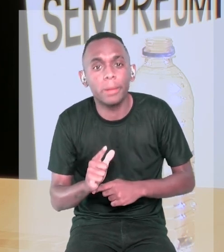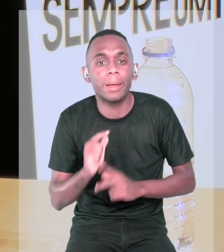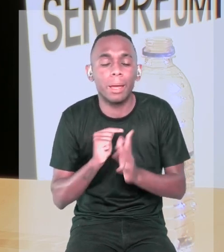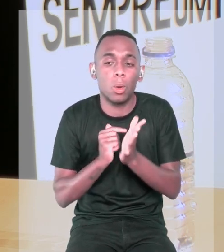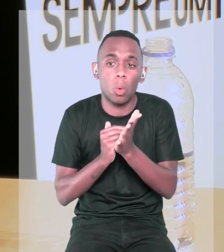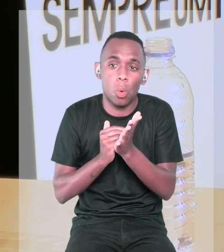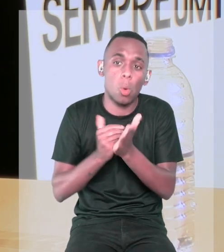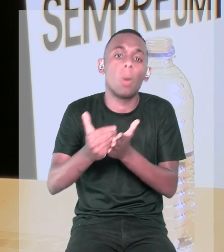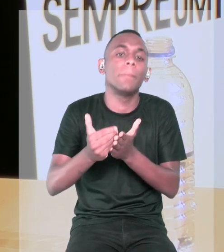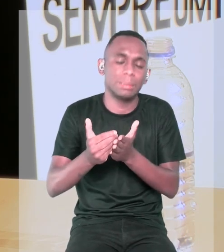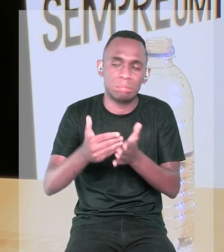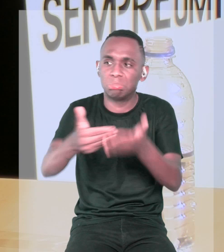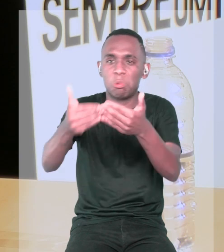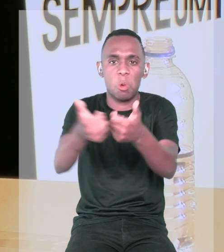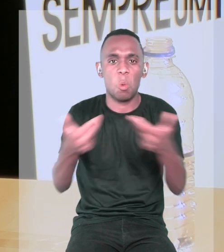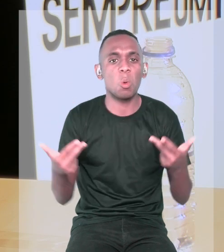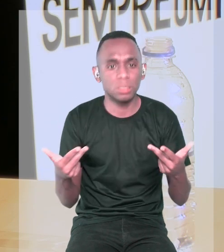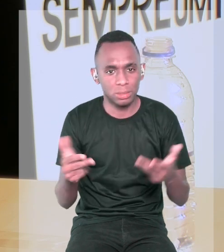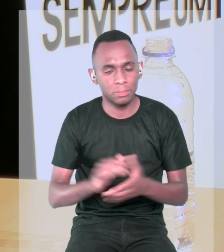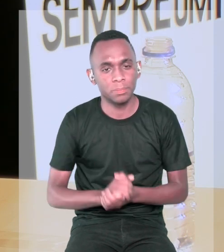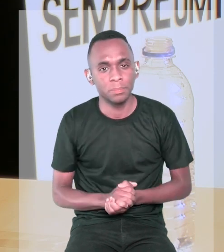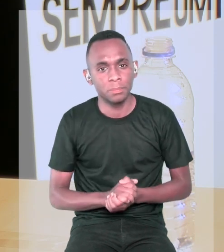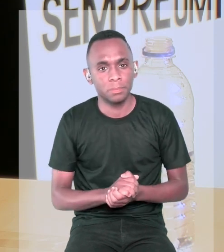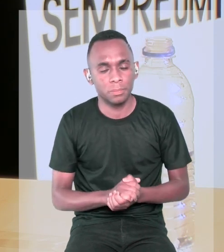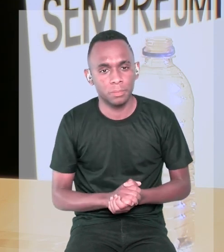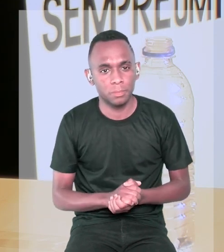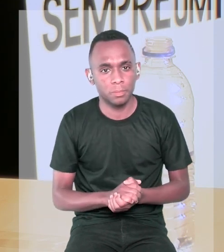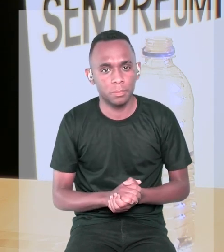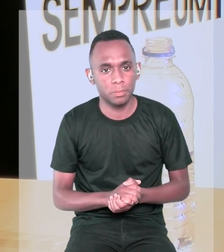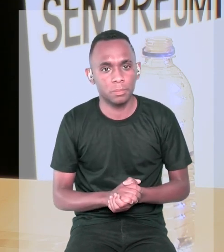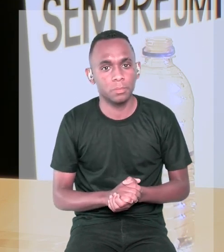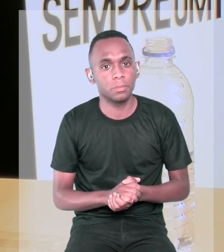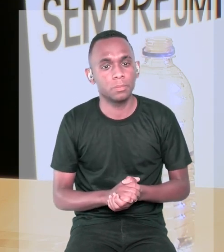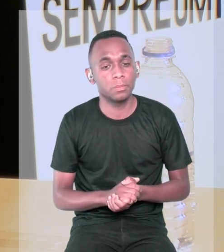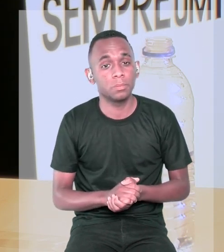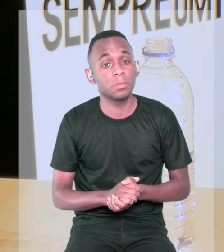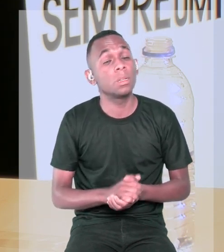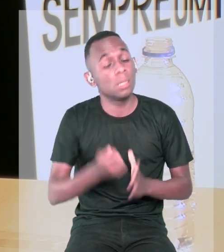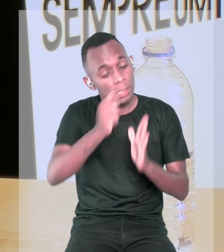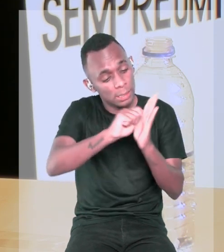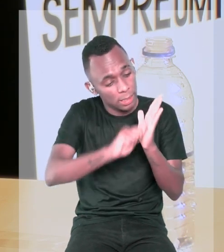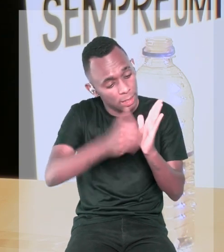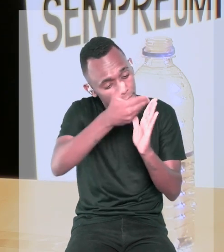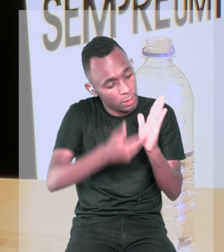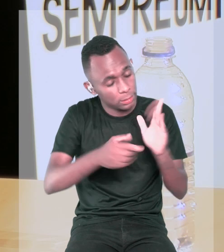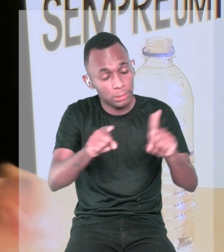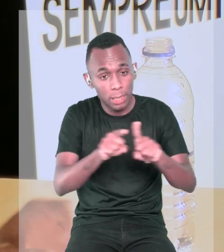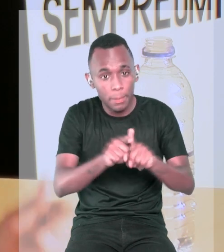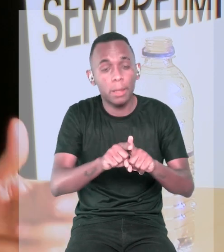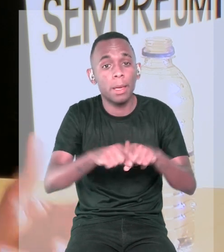Diz André ainda na carta: bastava que eu consentisse em viver o que eu estava